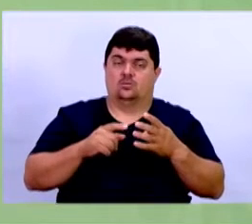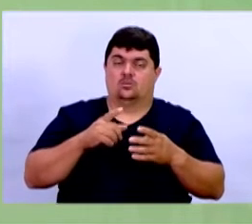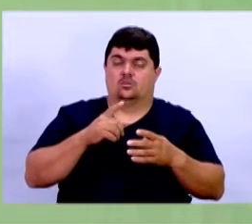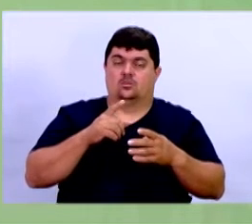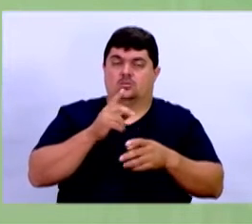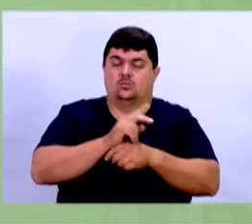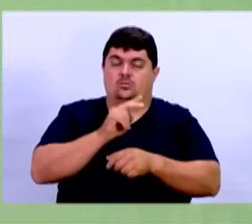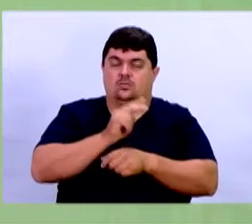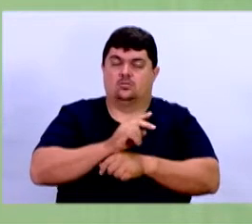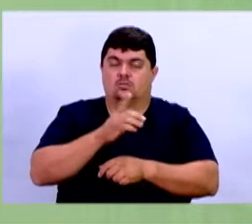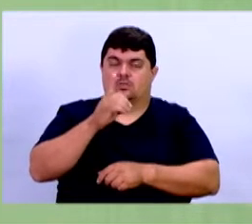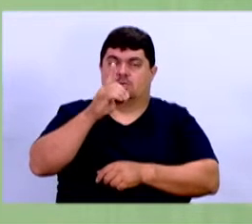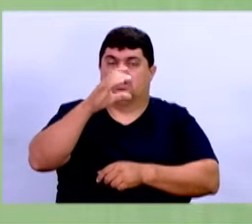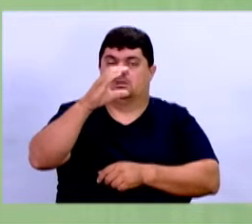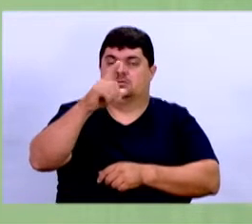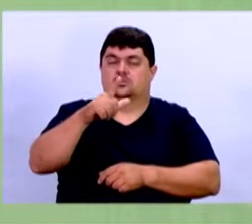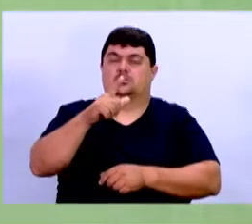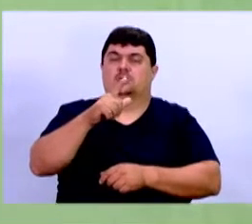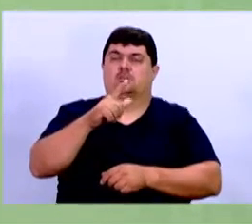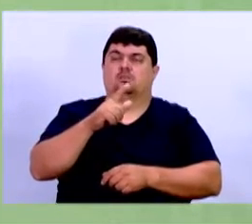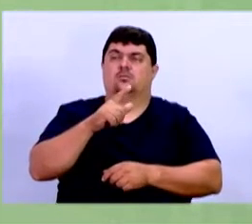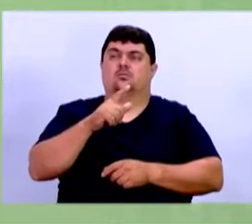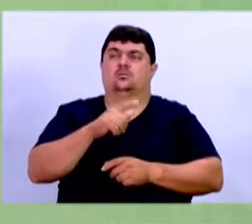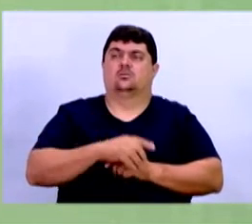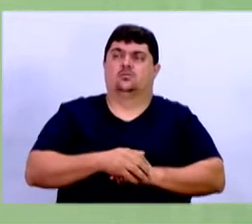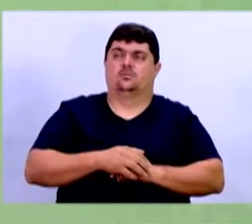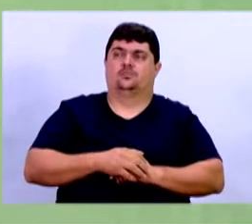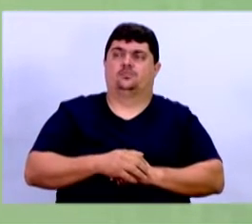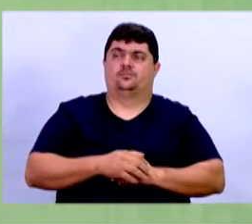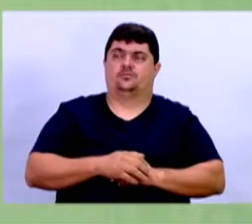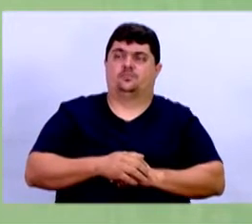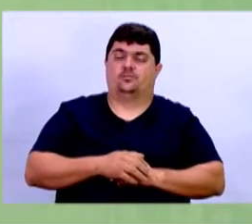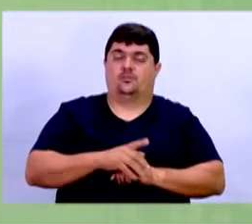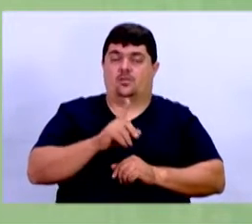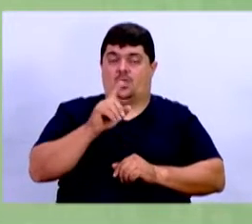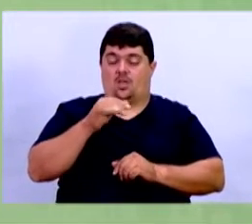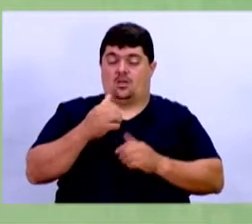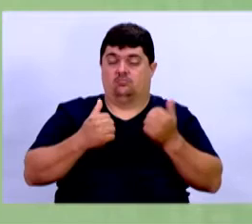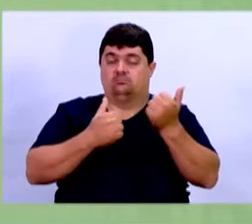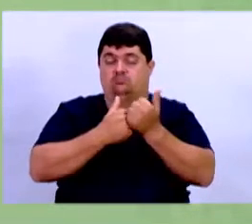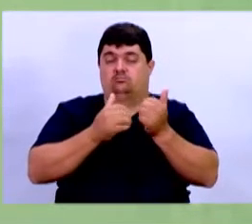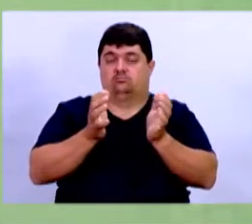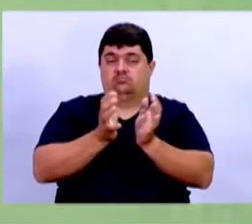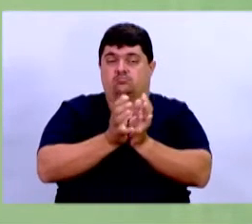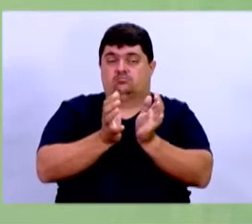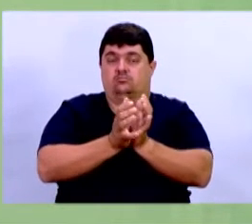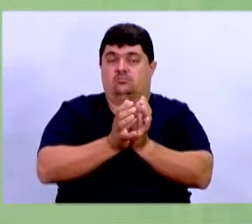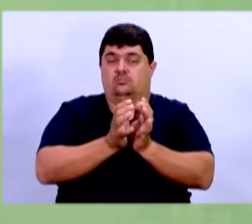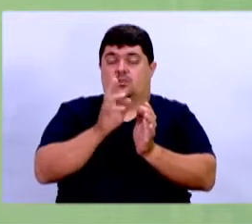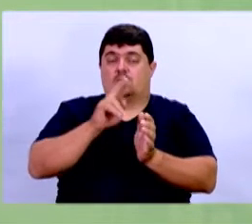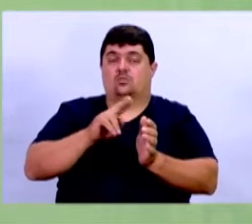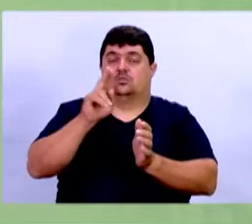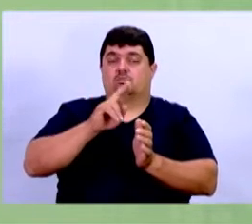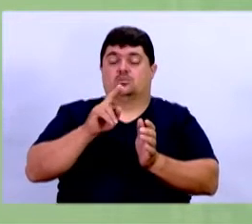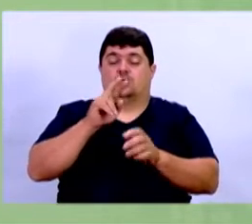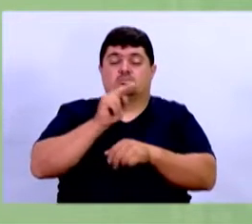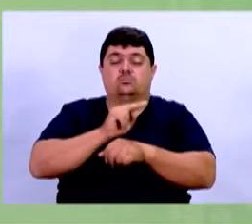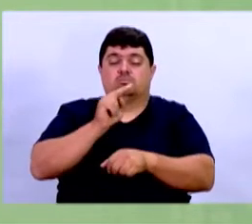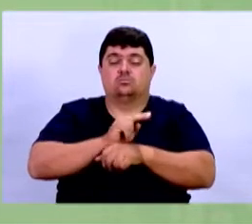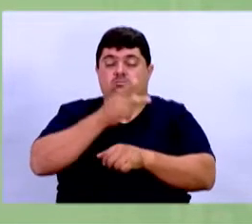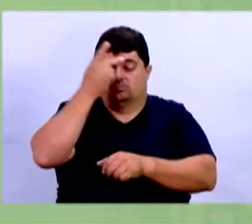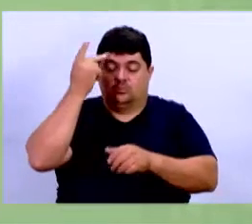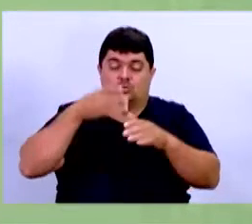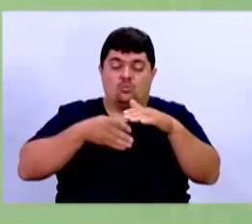controle de dados, que é o DCL, né? O que ele faz? É o subconjunto da SQL utilizado para controlar o acesso